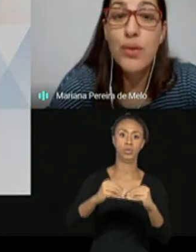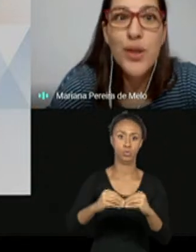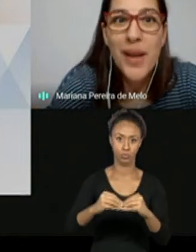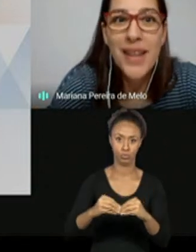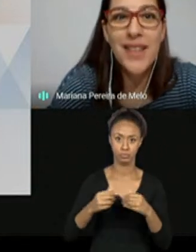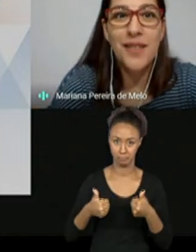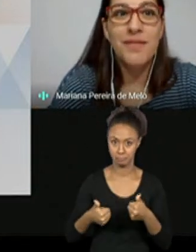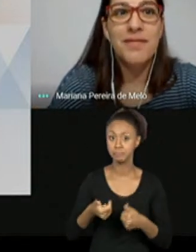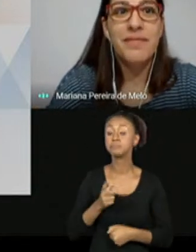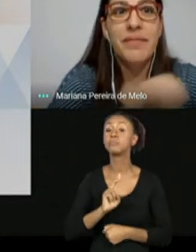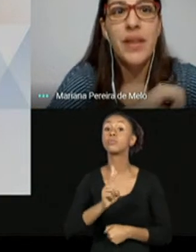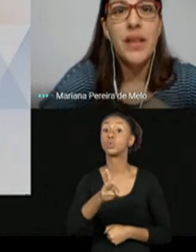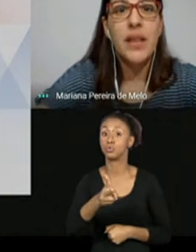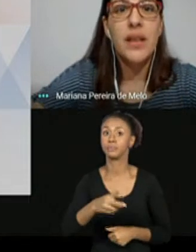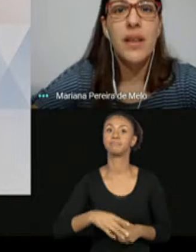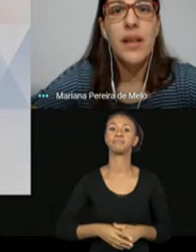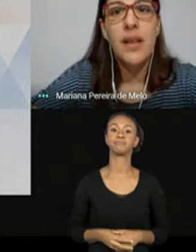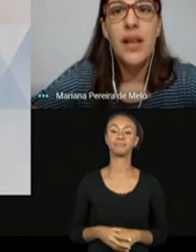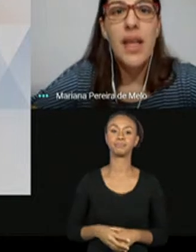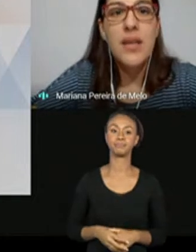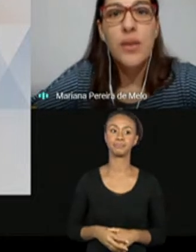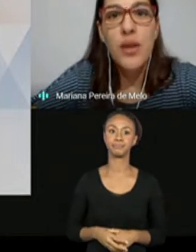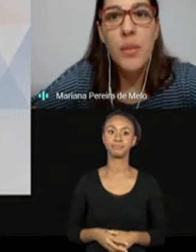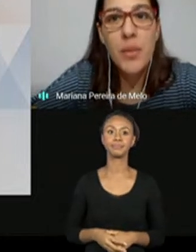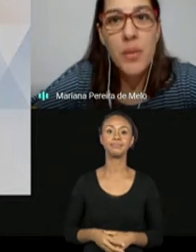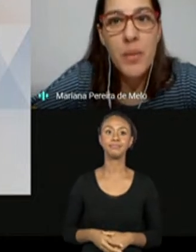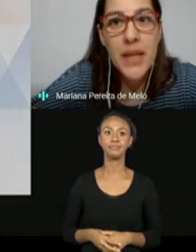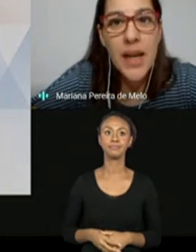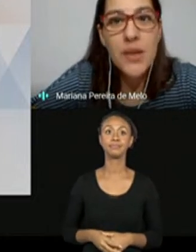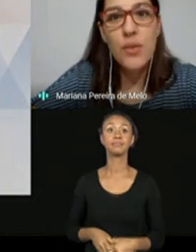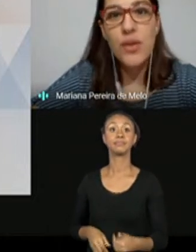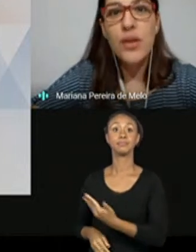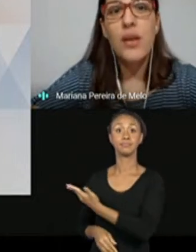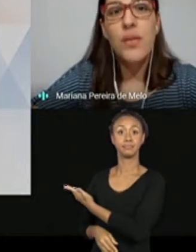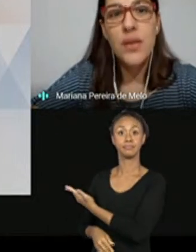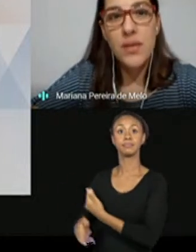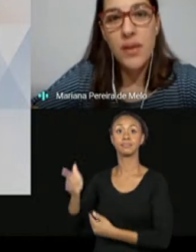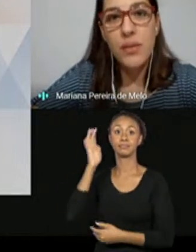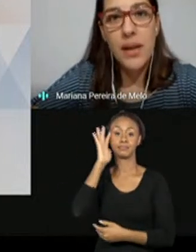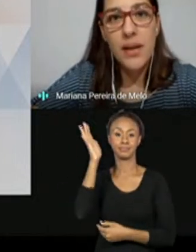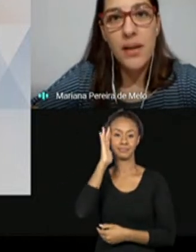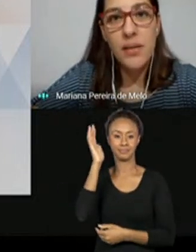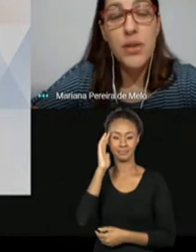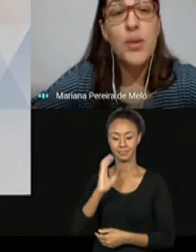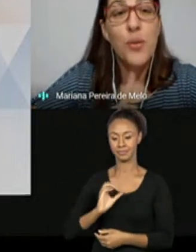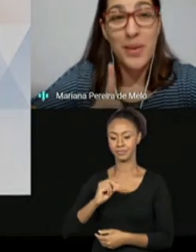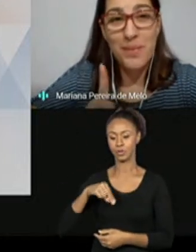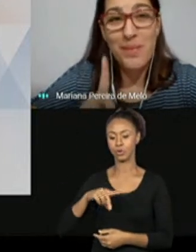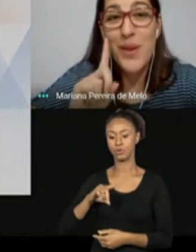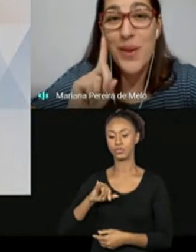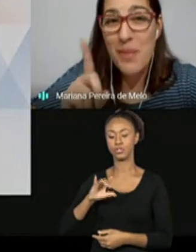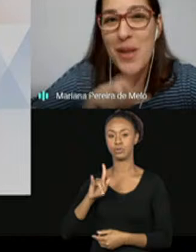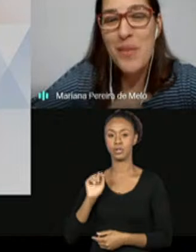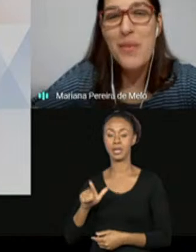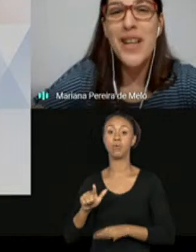Vamos continuar, então. Esse é o teorema da probabilidade condicional que vocês viram na... Desculpa, teorema da probabilidade